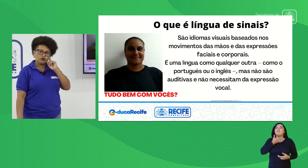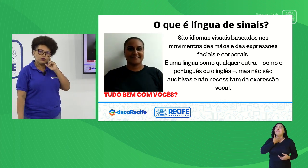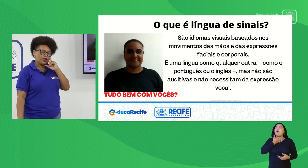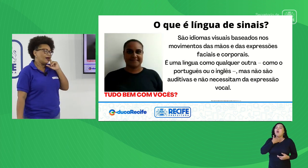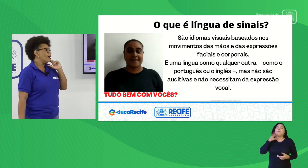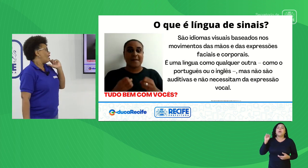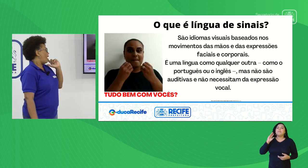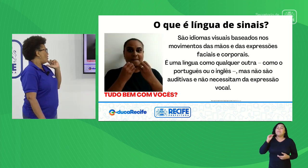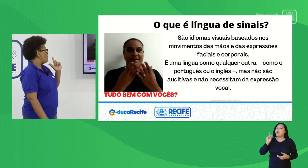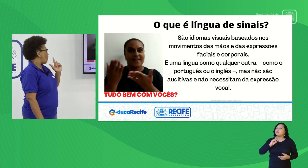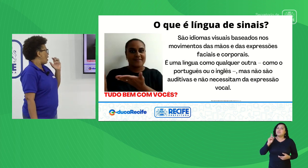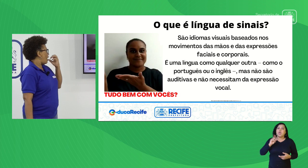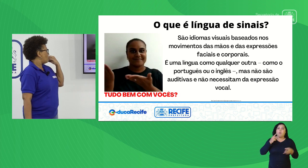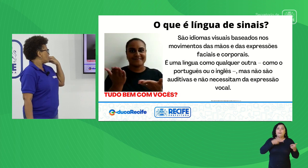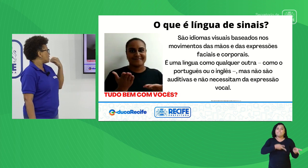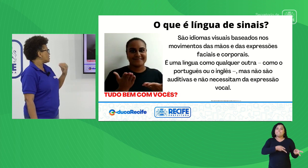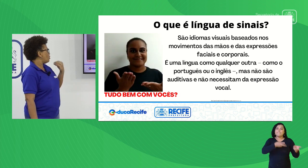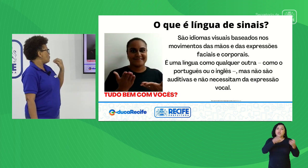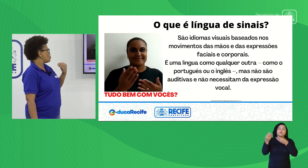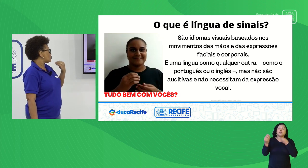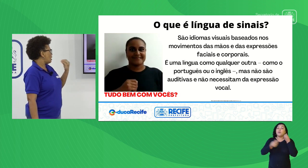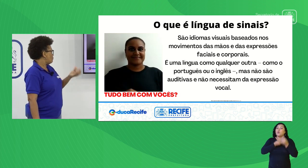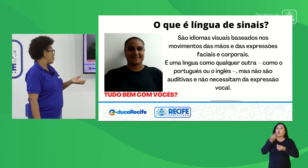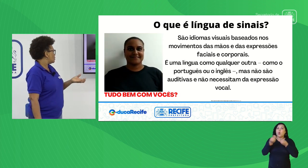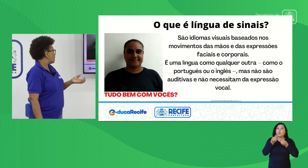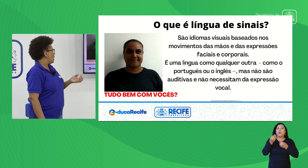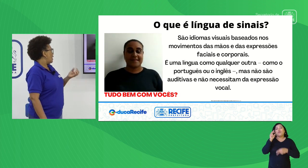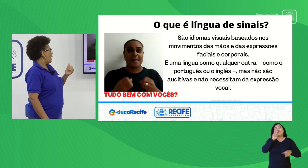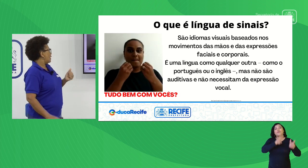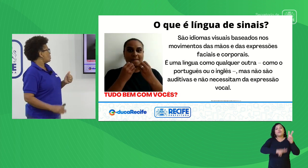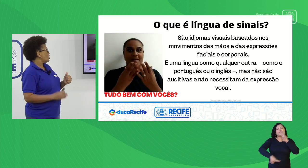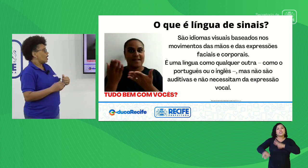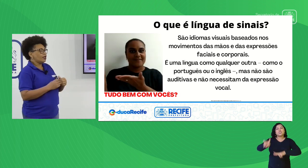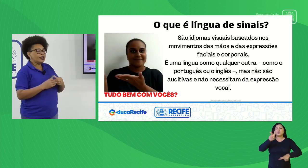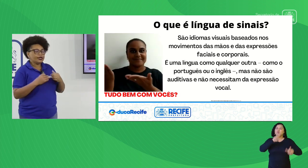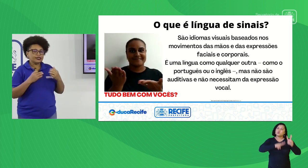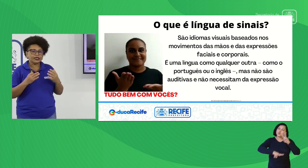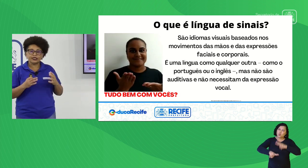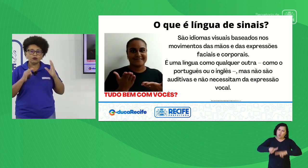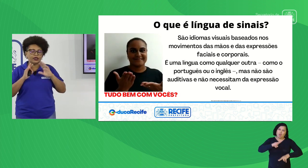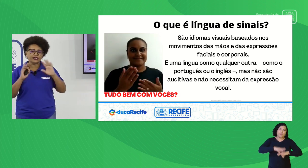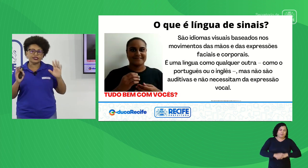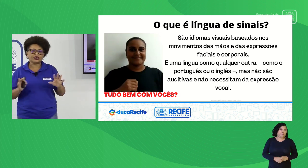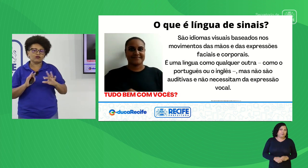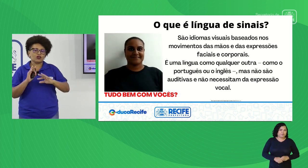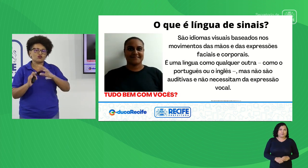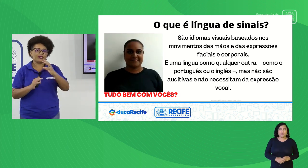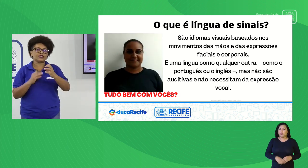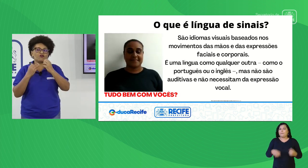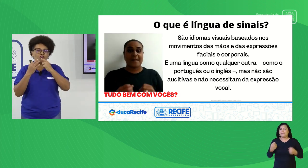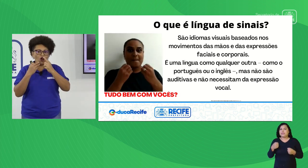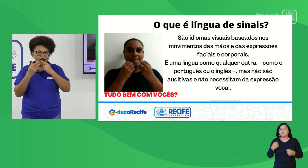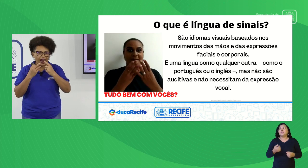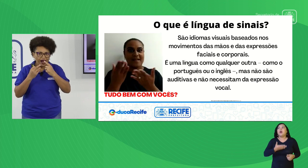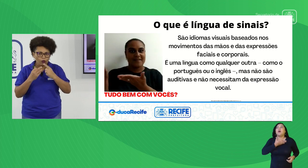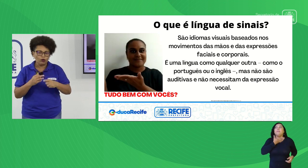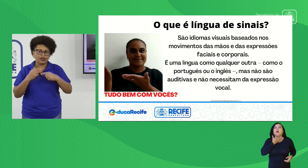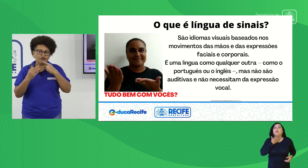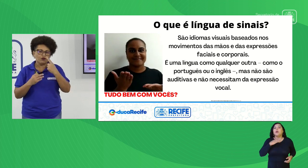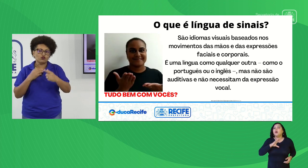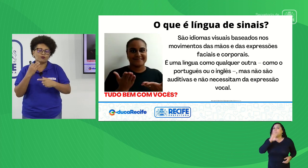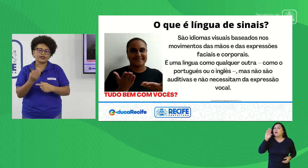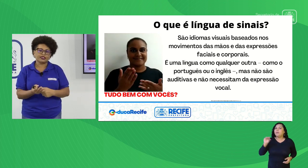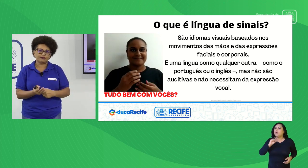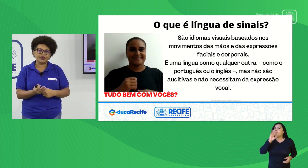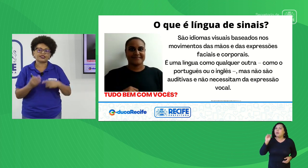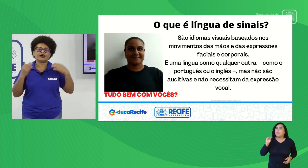Eu não vou escutar a oralização, não vou escutar a voz. não necessitam de expressão vocal da